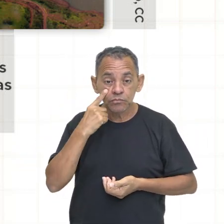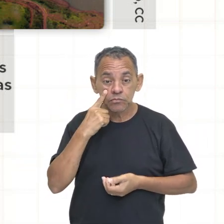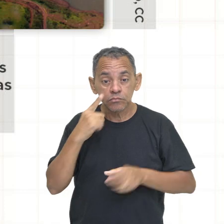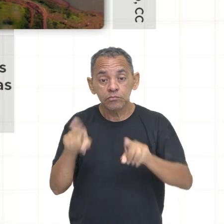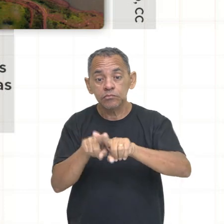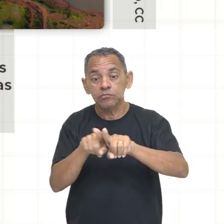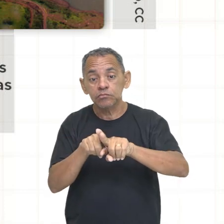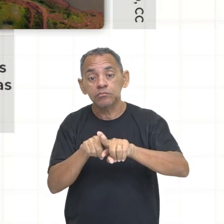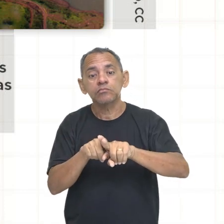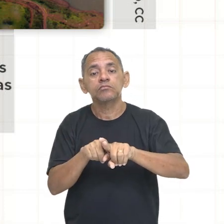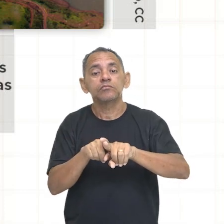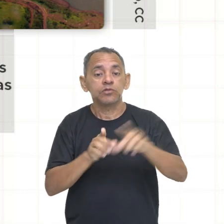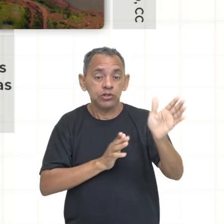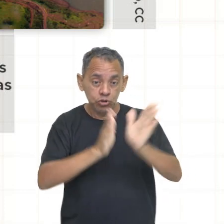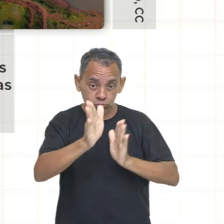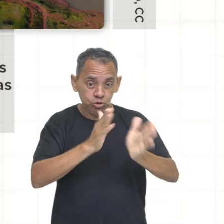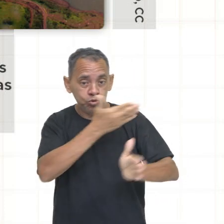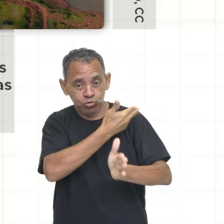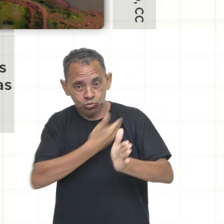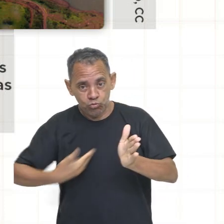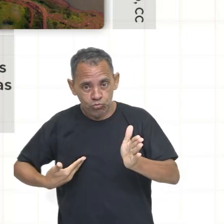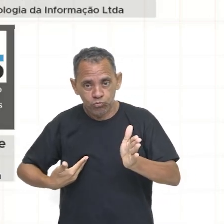governo também